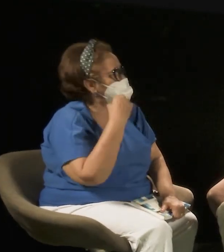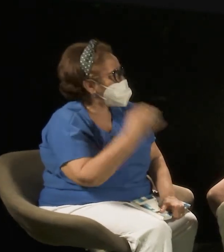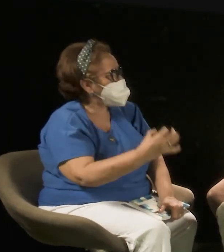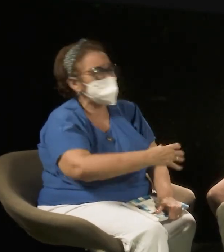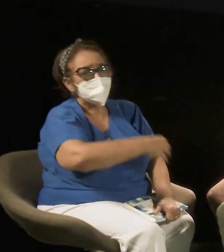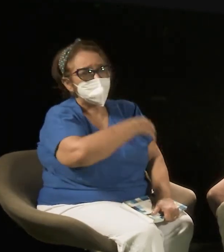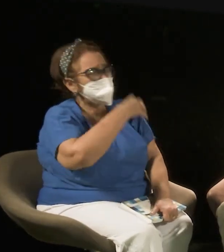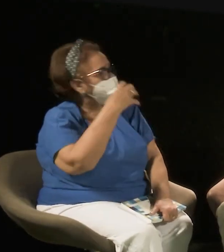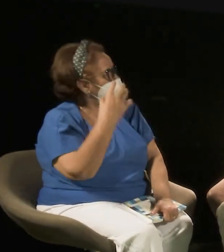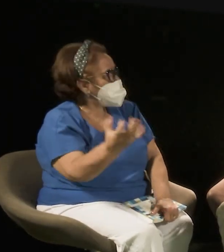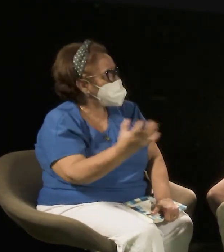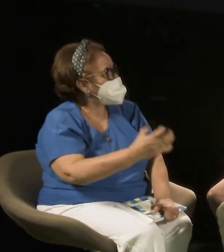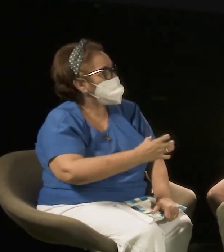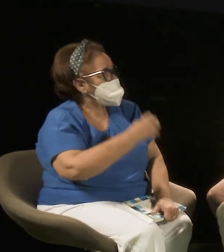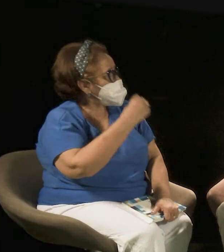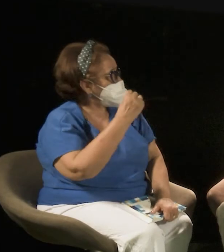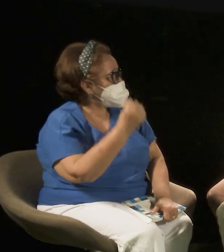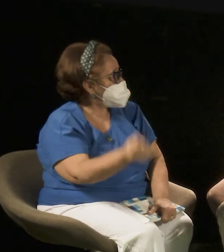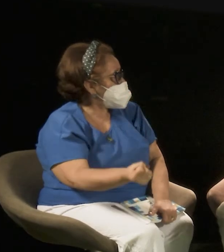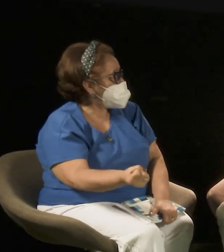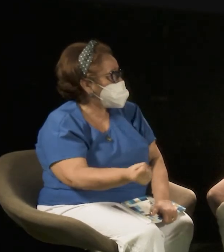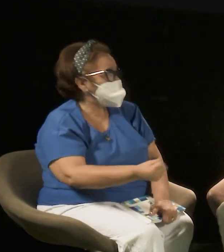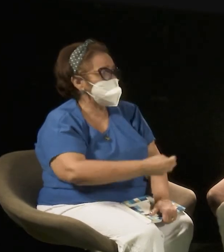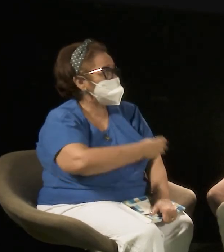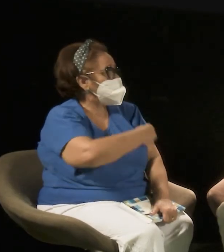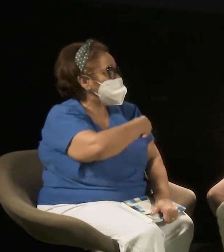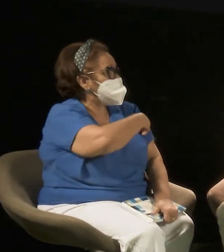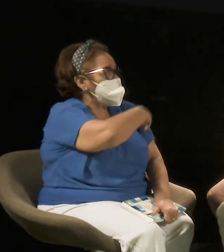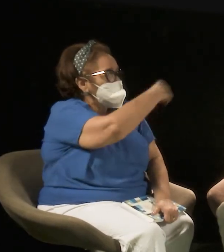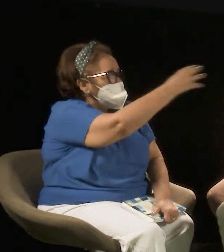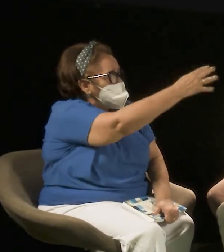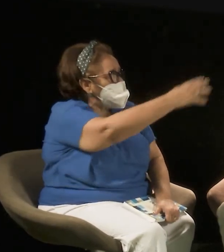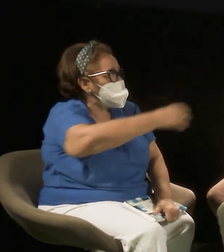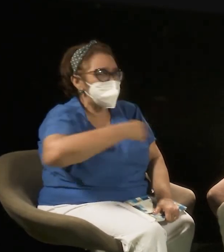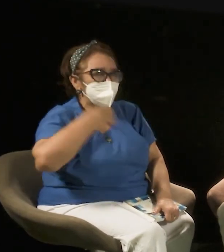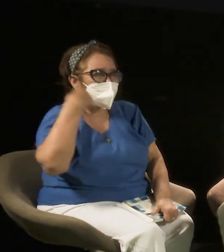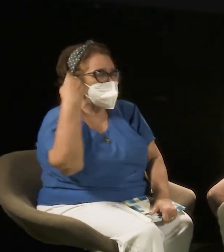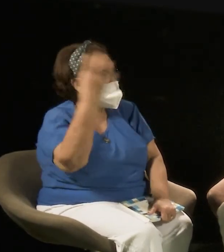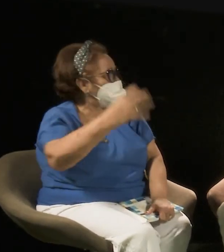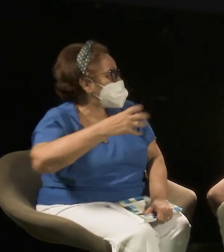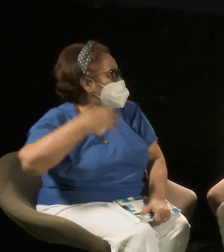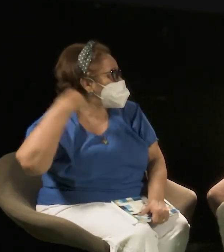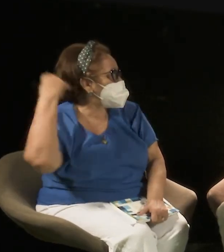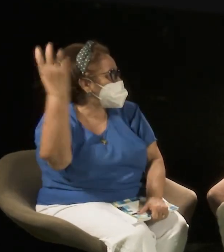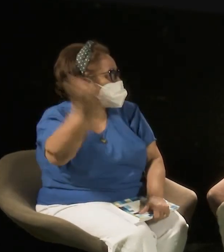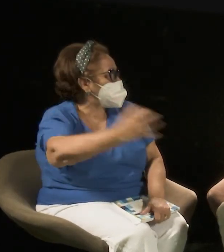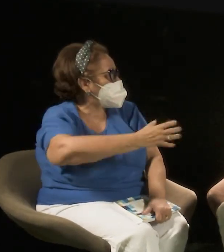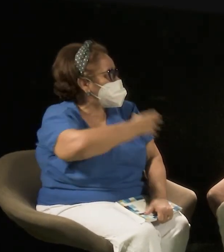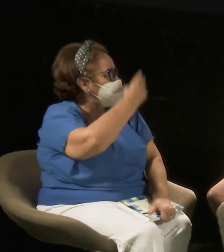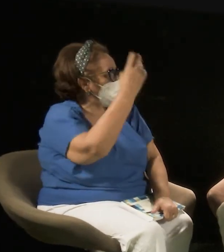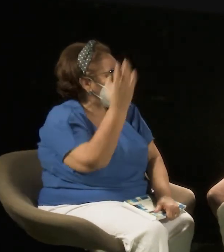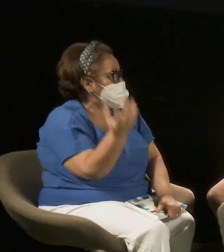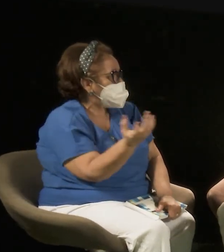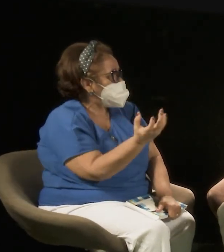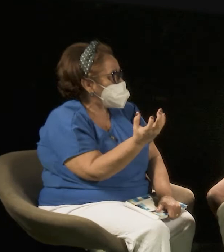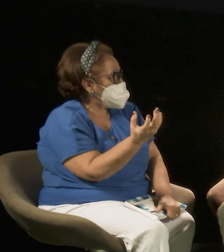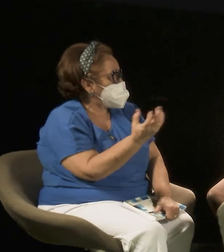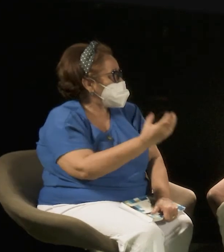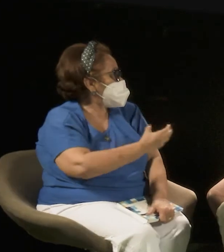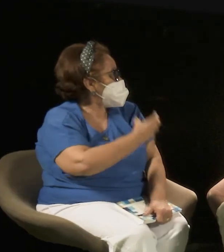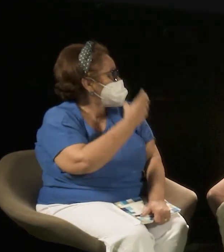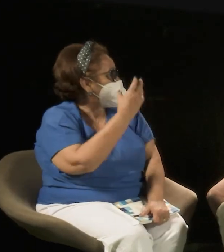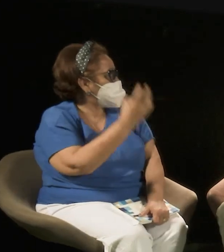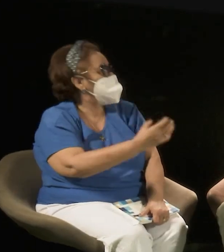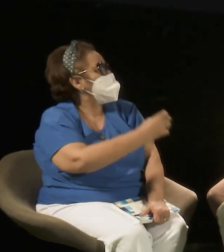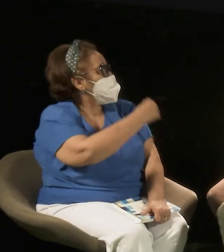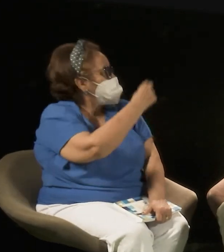muitos projetos nos bairros para ser desenvolvido. Nós temos alunos no campo do direito, da pedagogia, da biologia. A gente pode